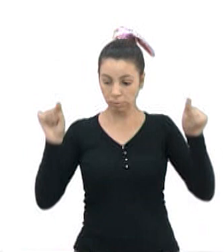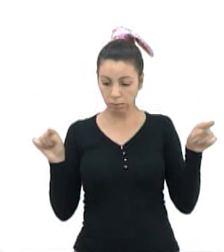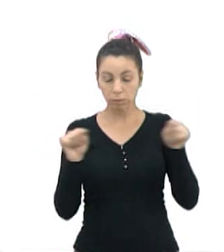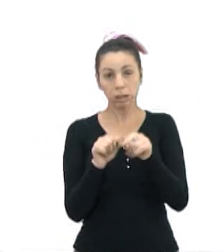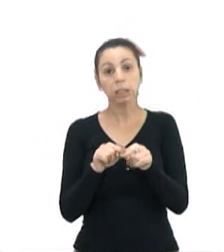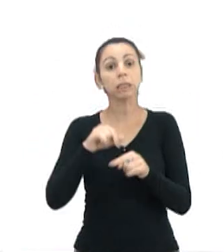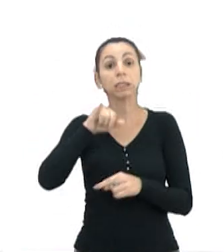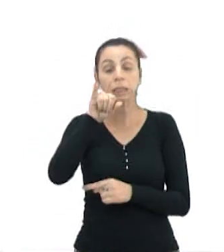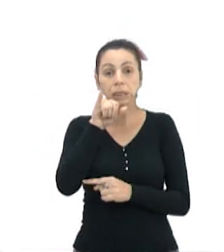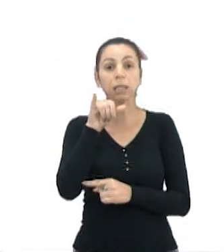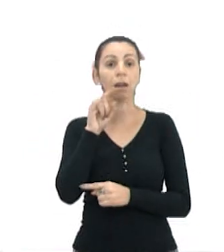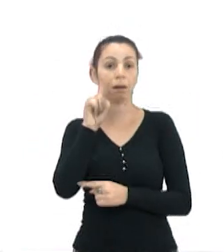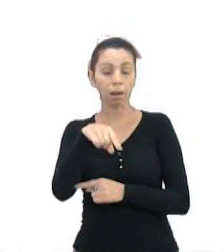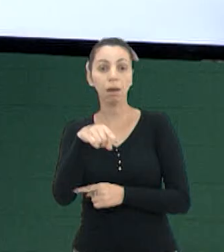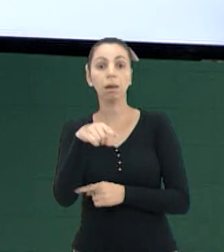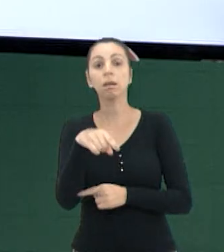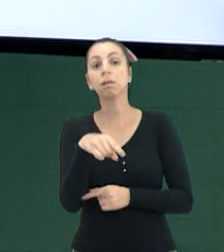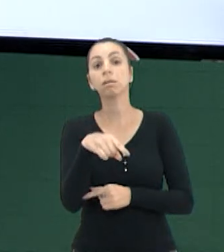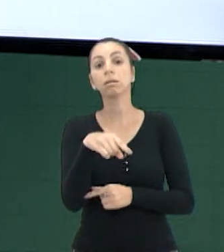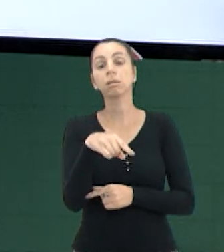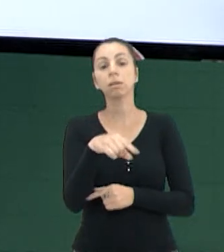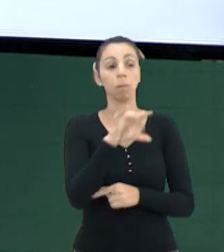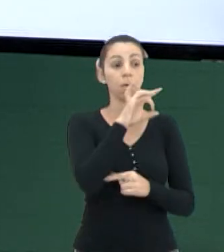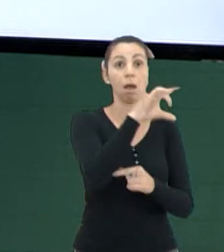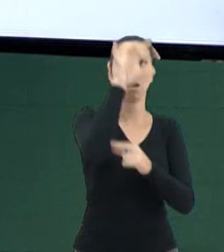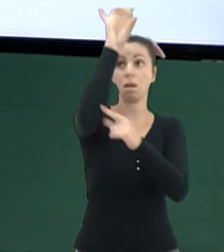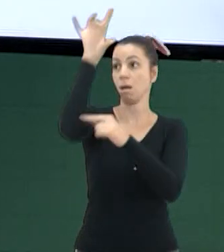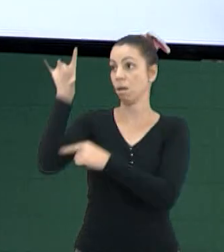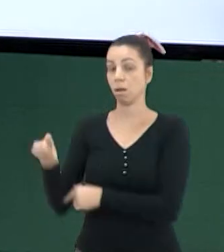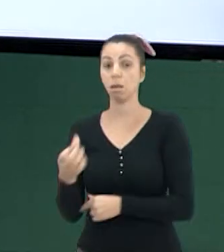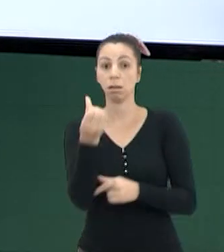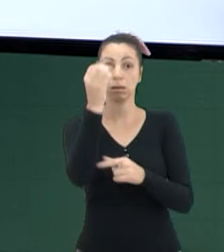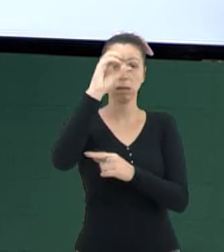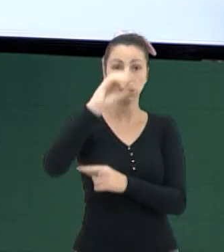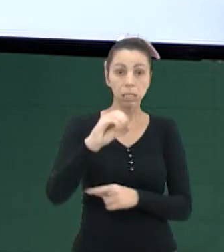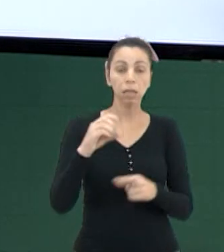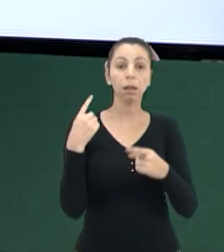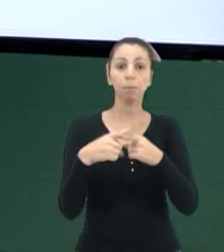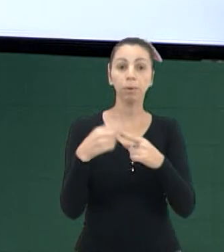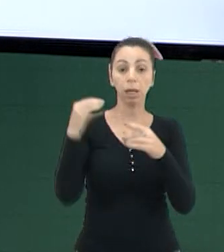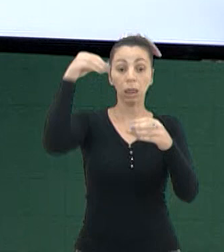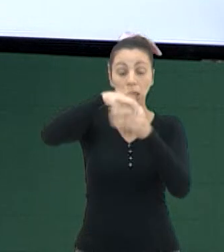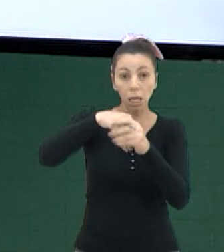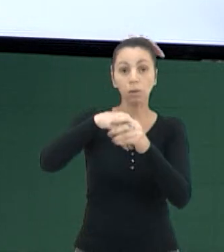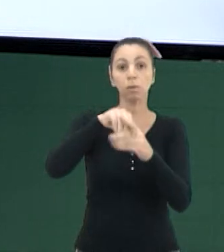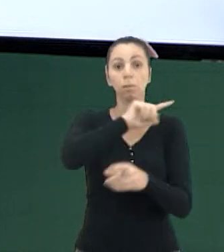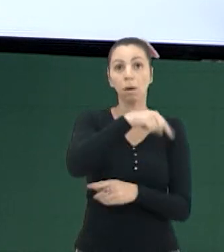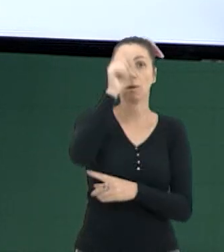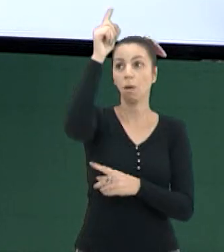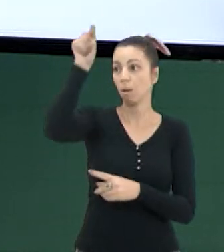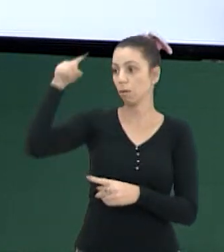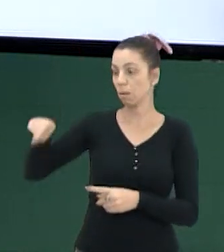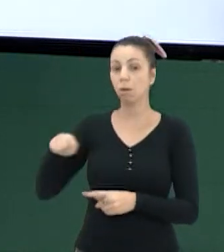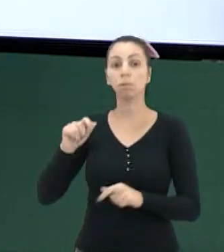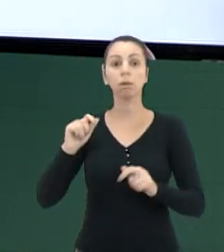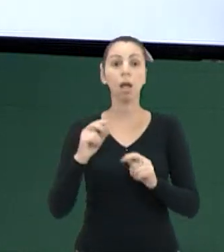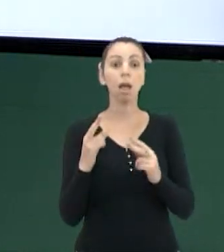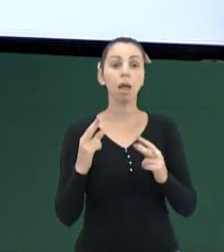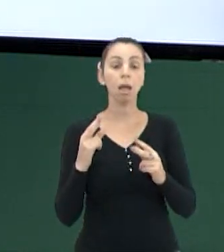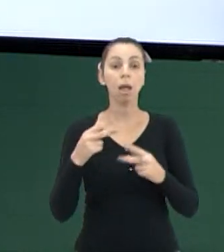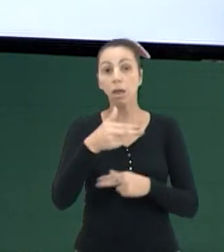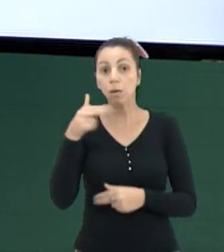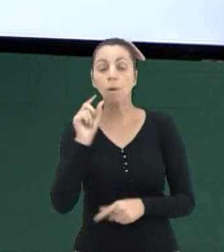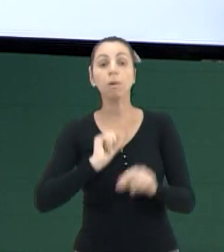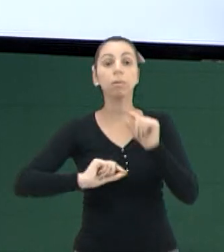equilátero, cada ângulo mede 60 graus. Se um triângulo ABC equilátero, o lado